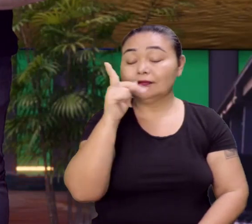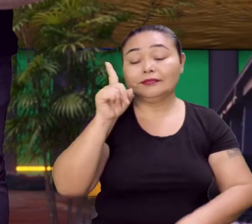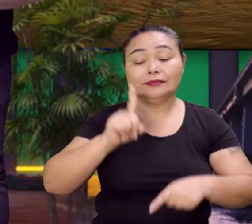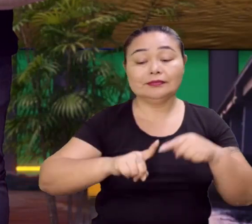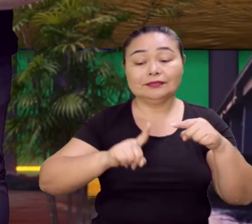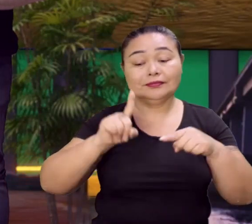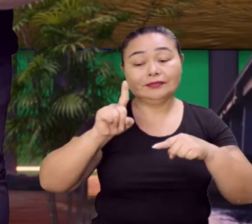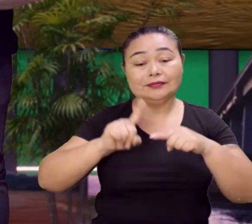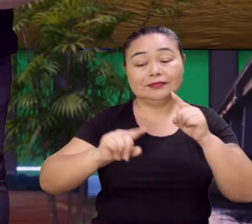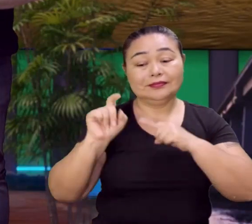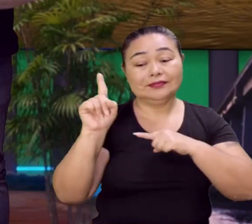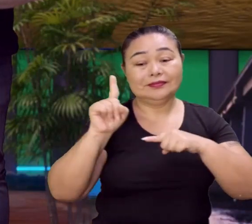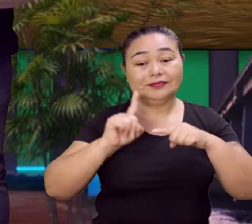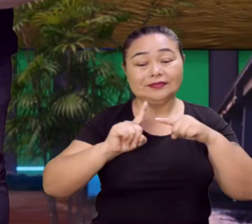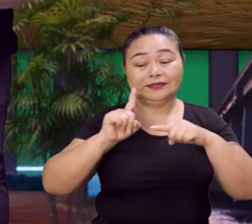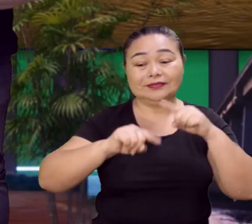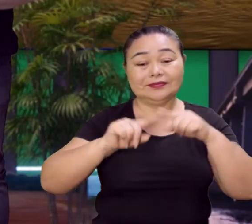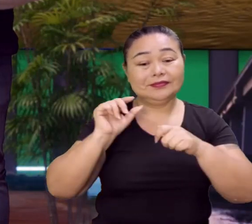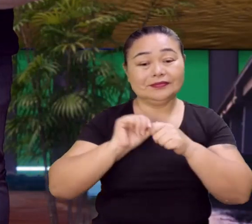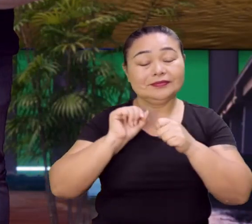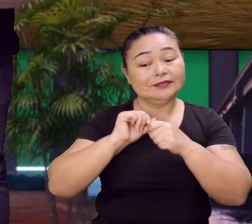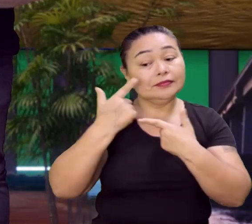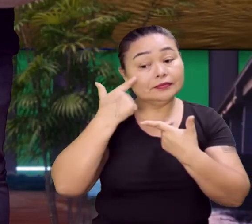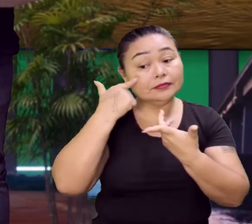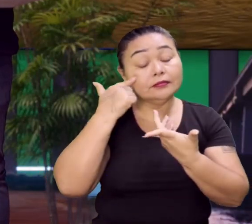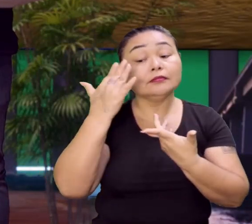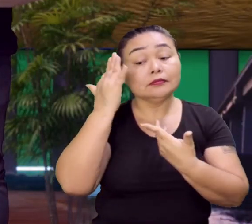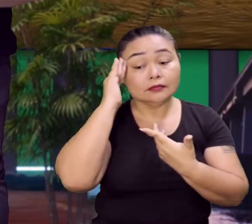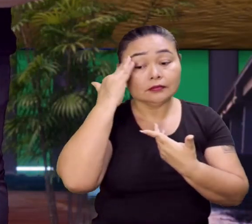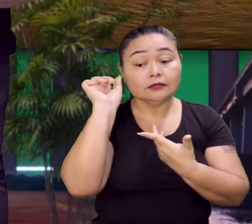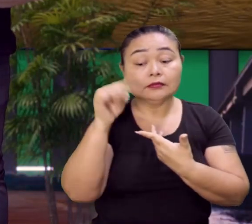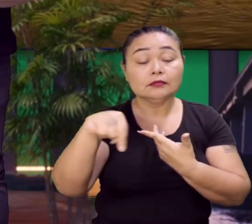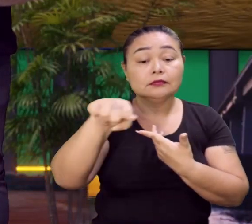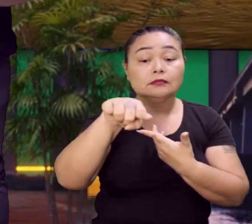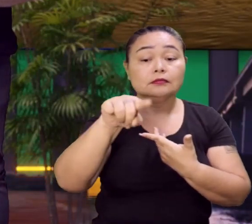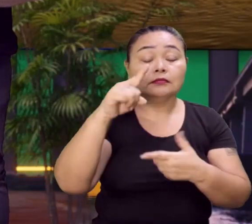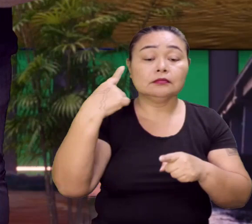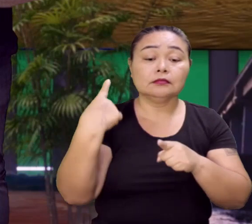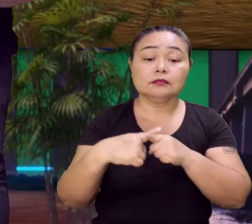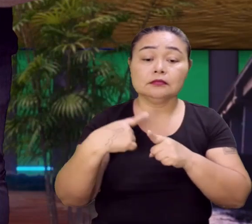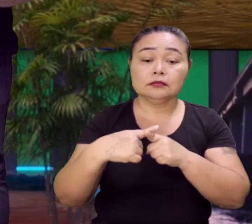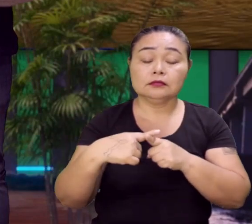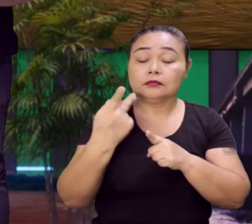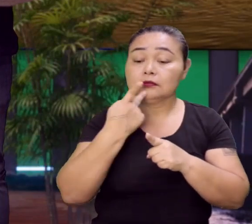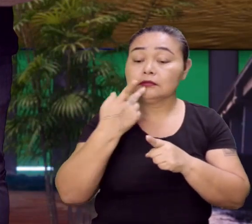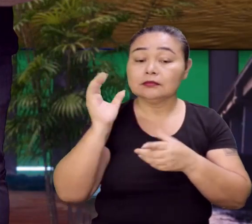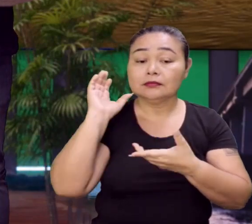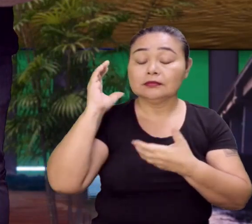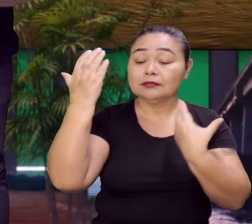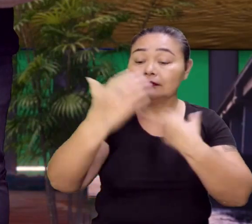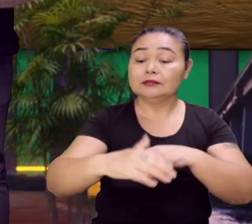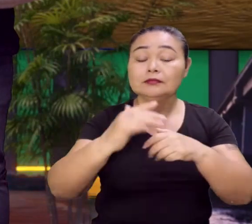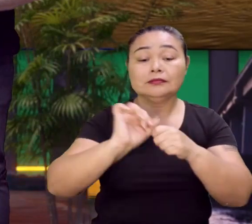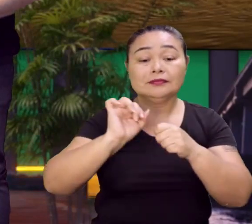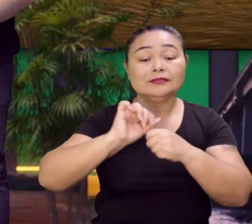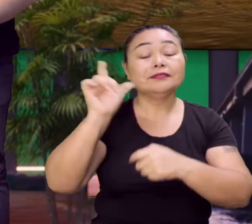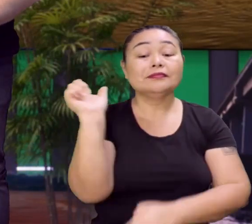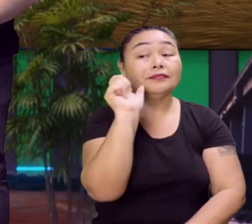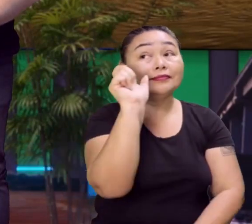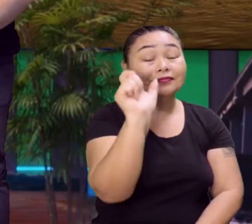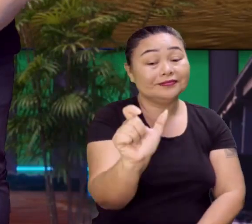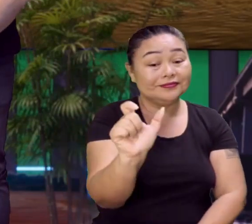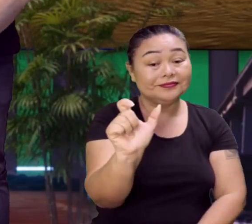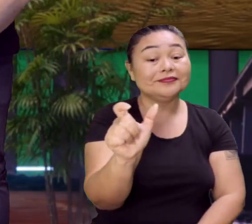palavrão. Não pode deixar de ser entendido por você. Porque, inclusive, quando eu fiz o concurso, olha, caiu isso aí